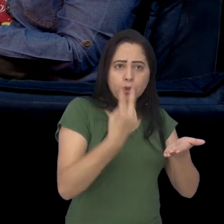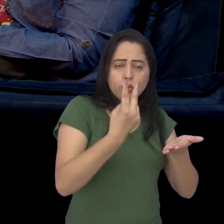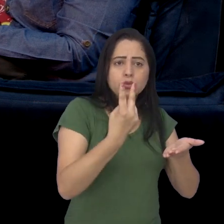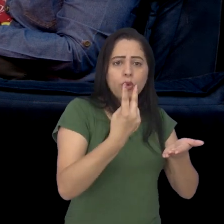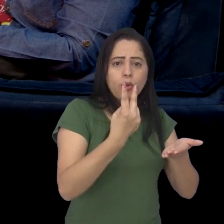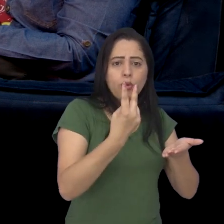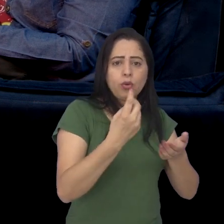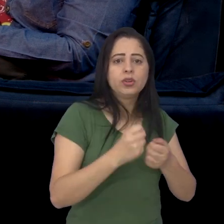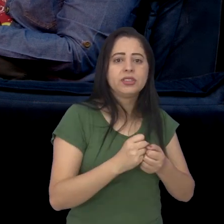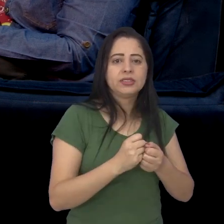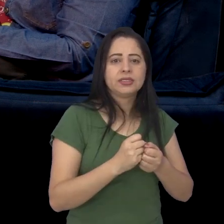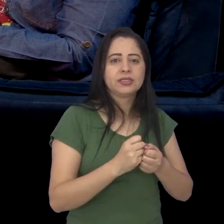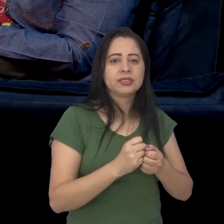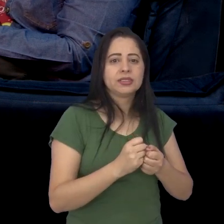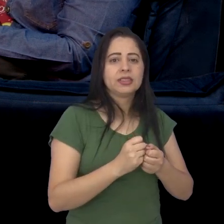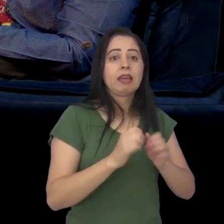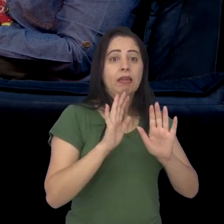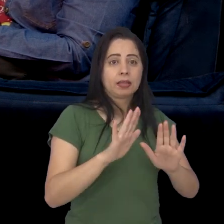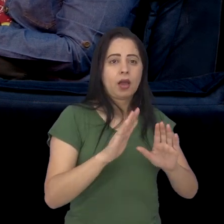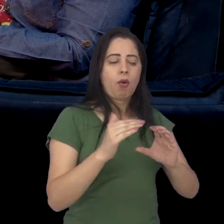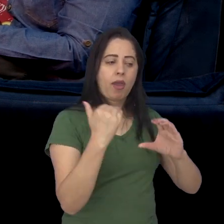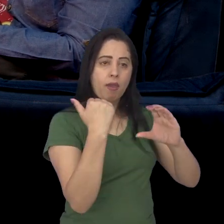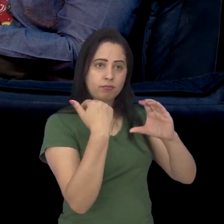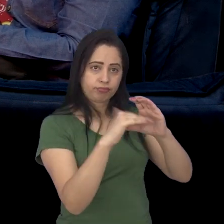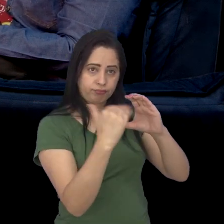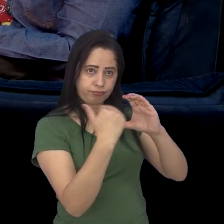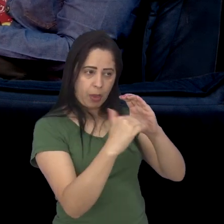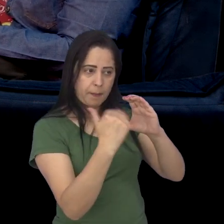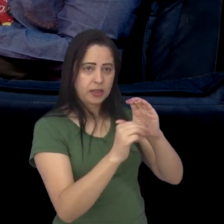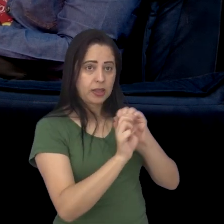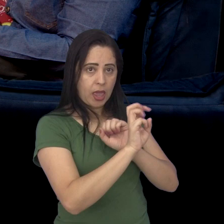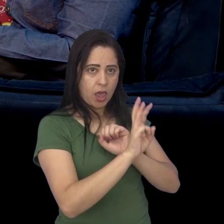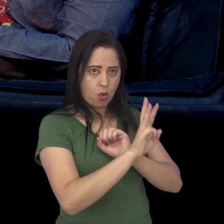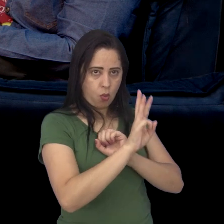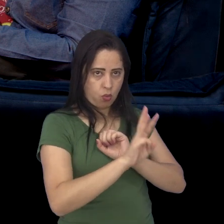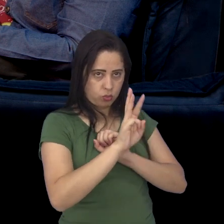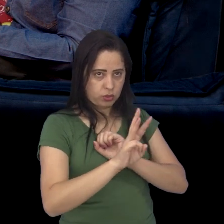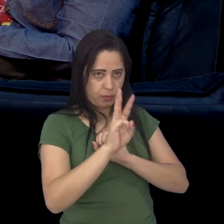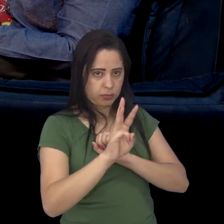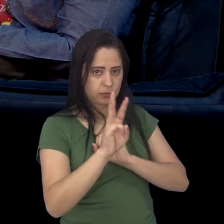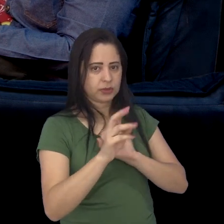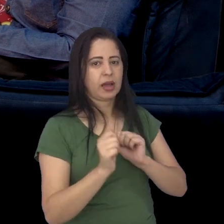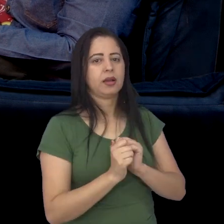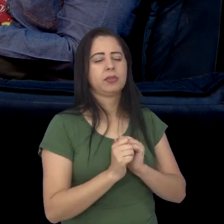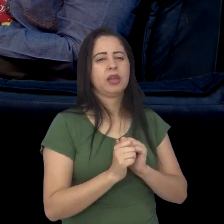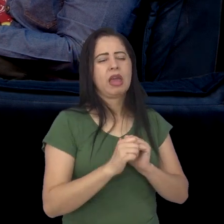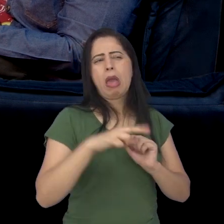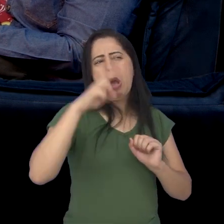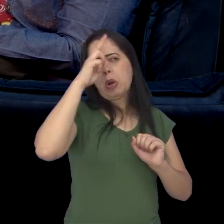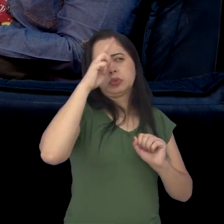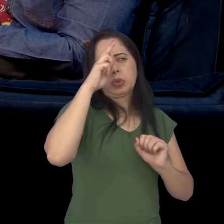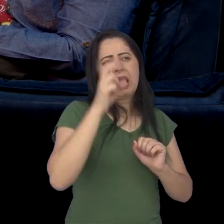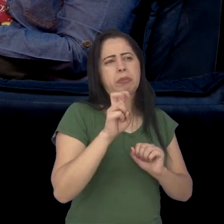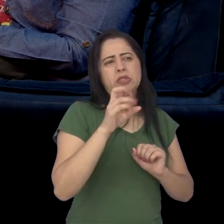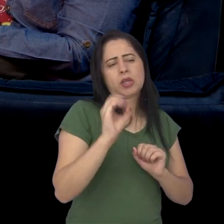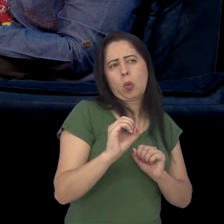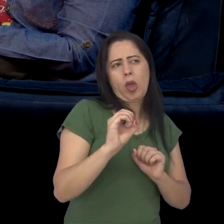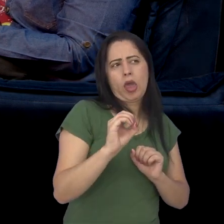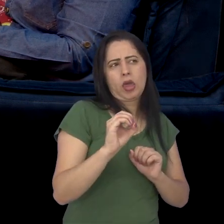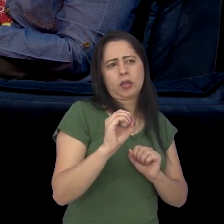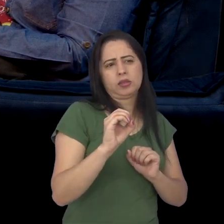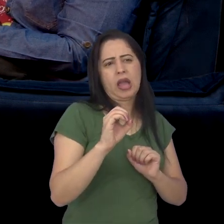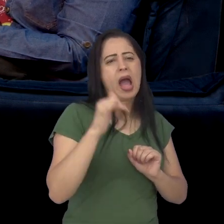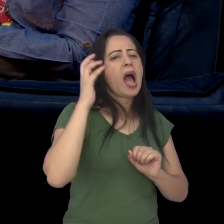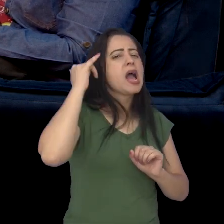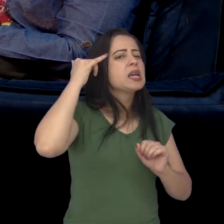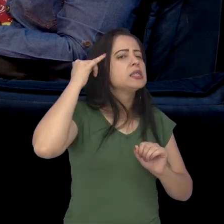e pediram para os leitores enviar crônicas para um e-mail. Certo. E selecionaram, não me lembro se eram 40 ou 50 crônicas para